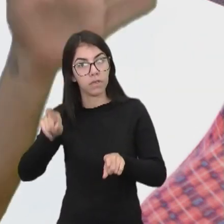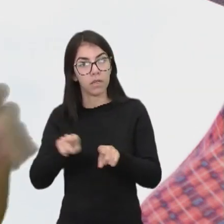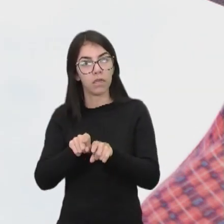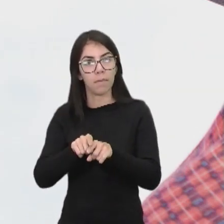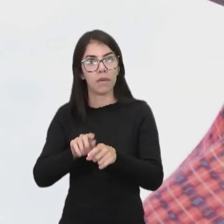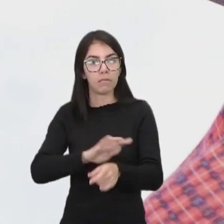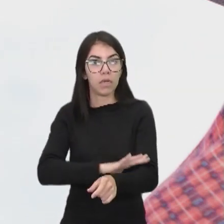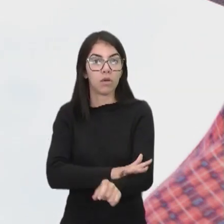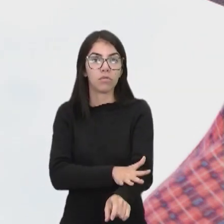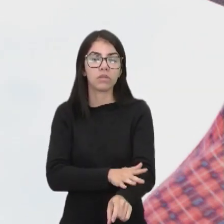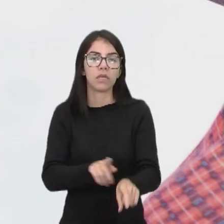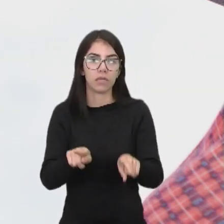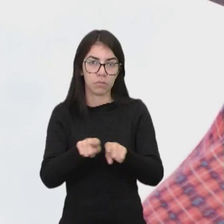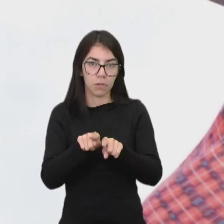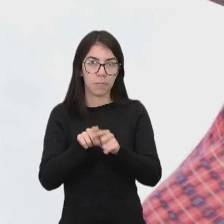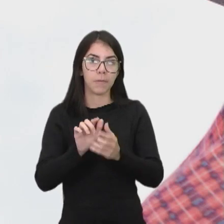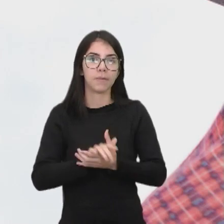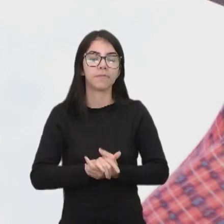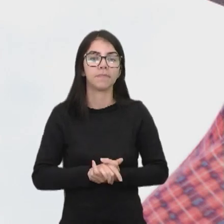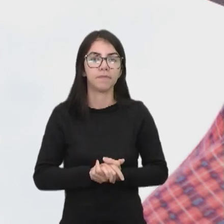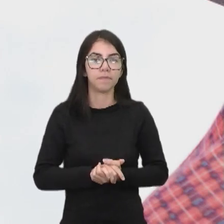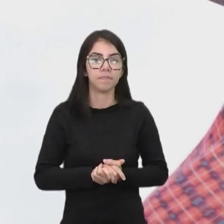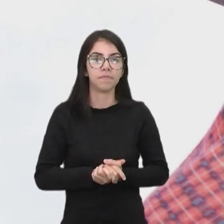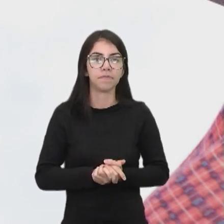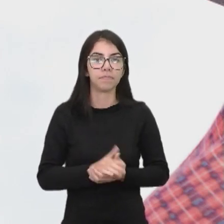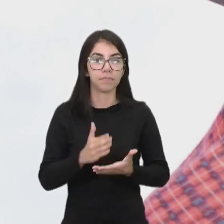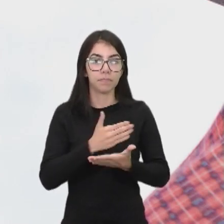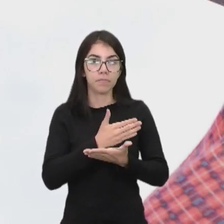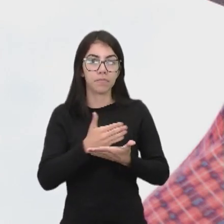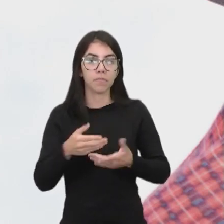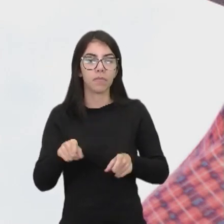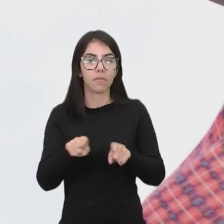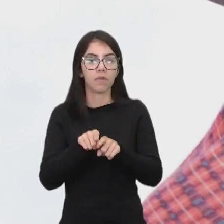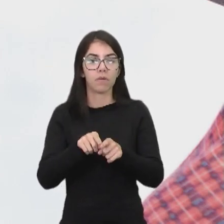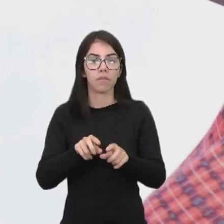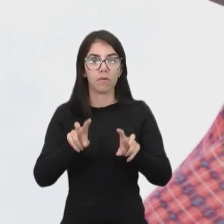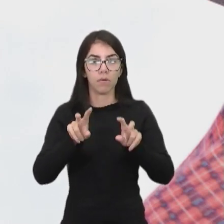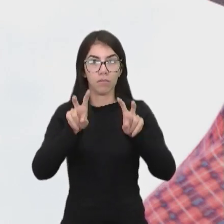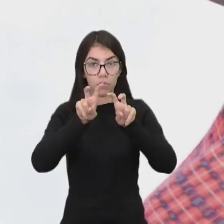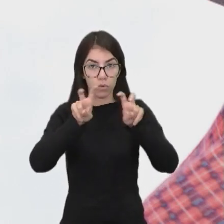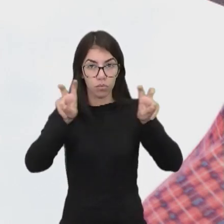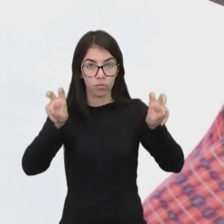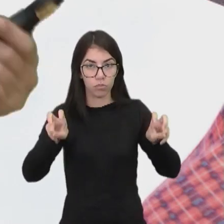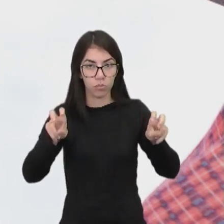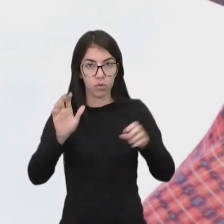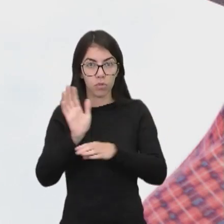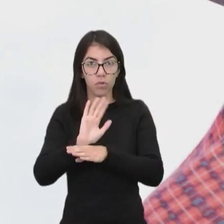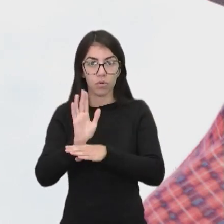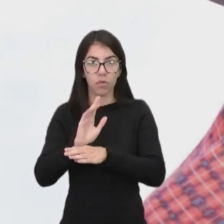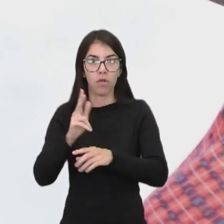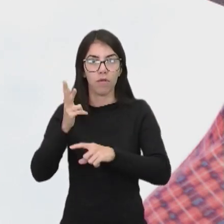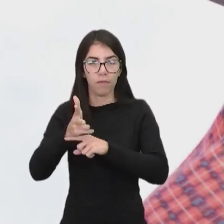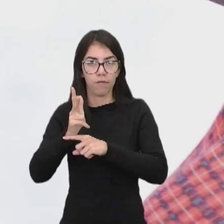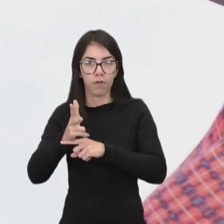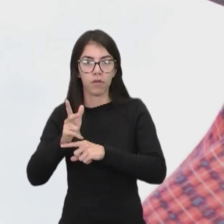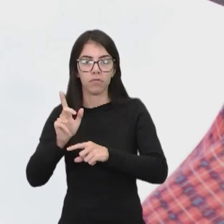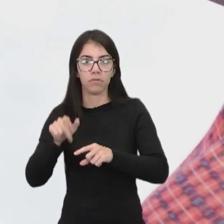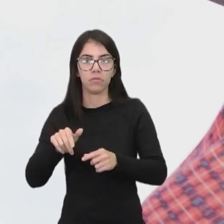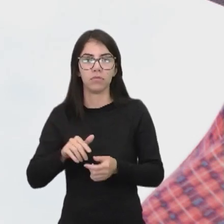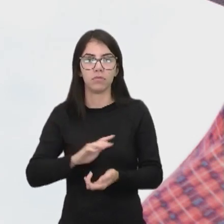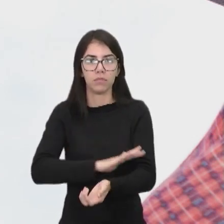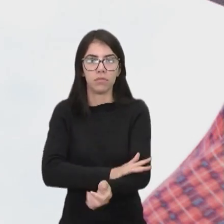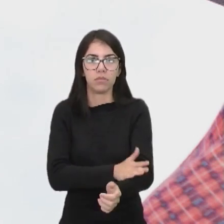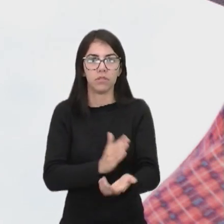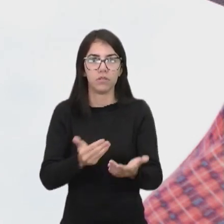mais pejorativa e começar então, como o próprio título do vídeo diz, tirar o racismo aí do nosso